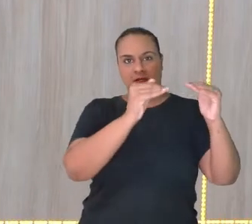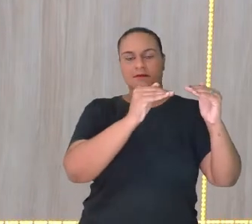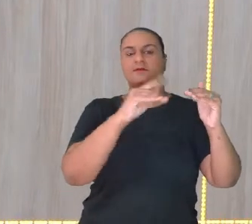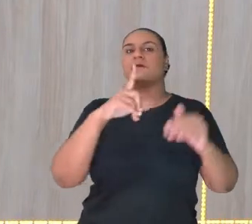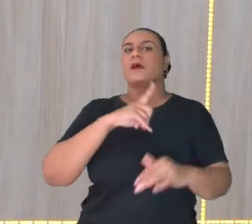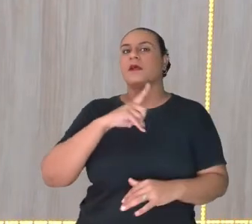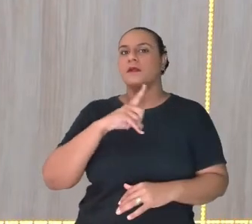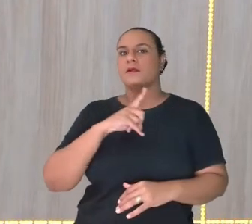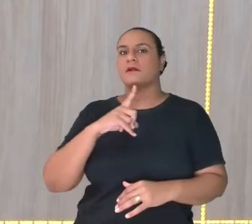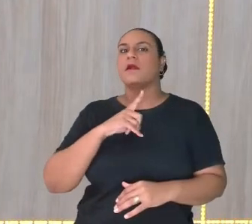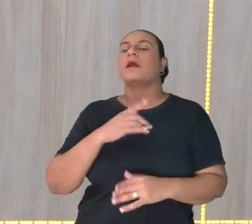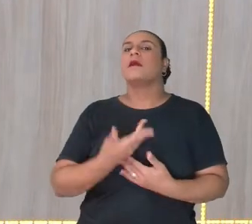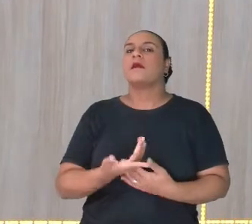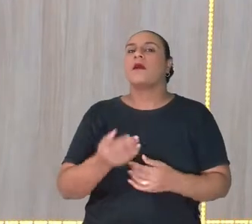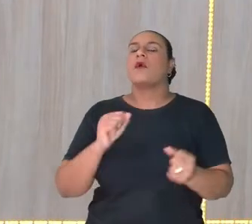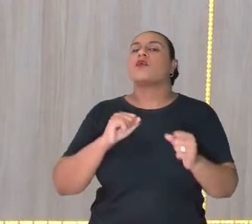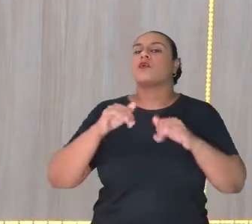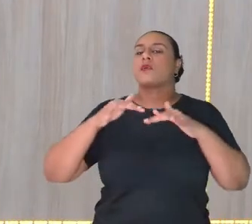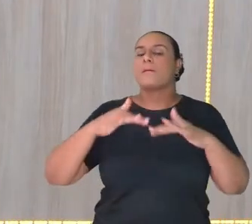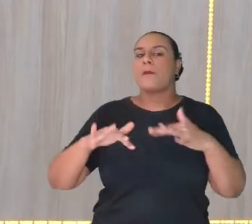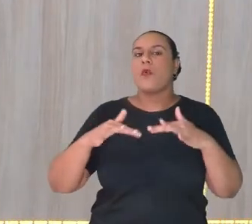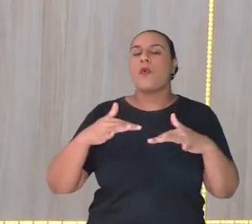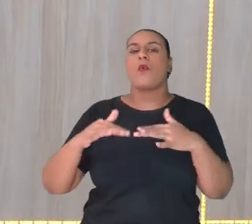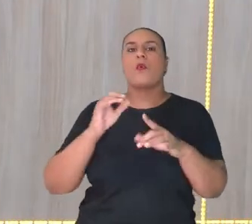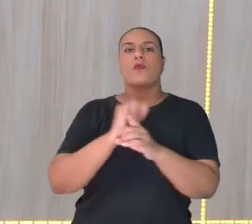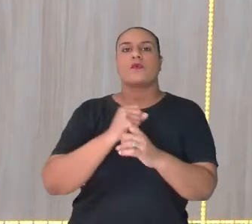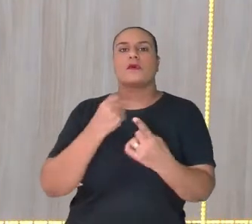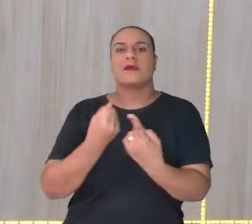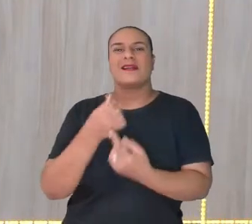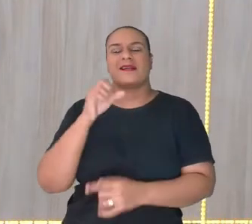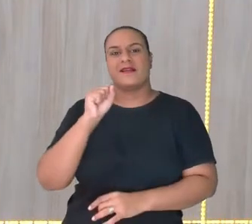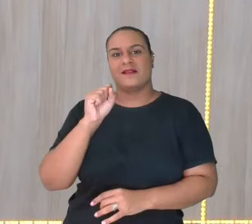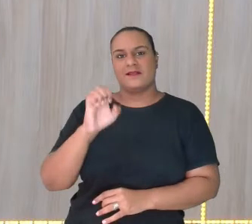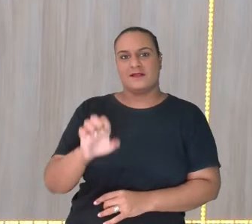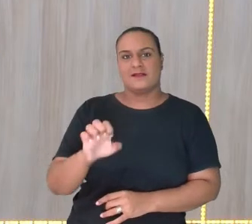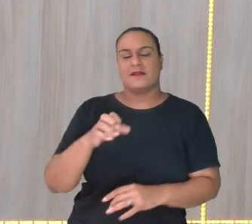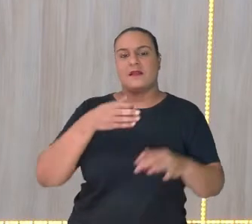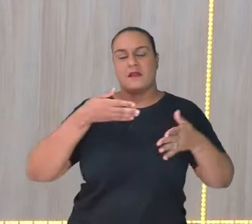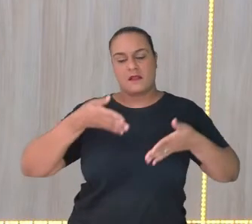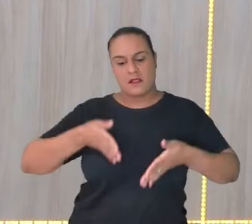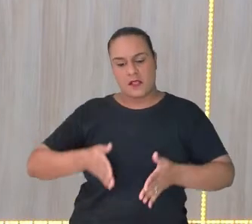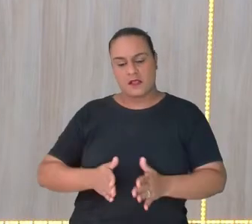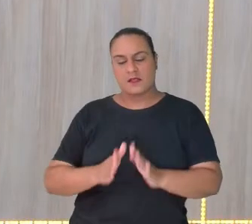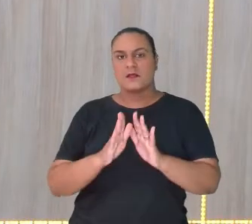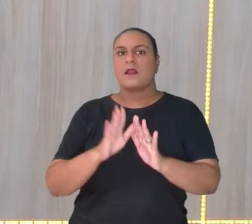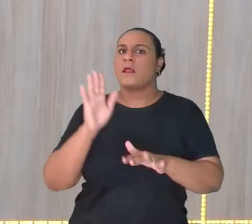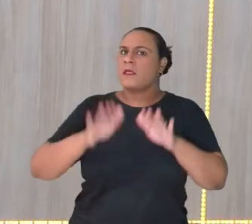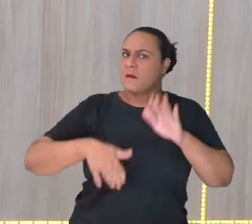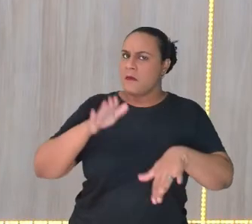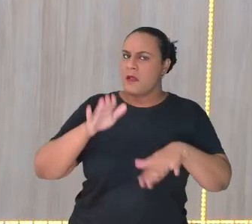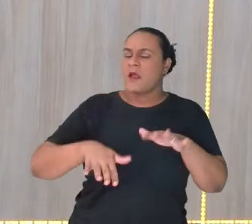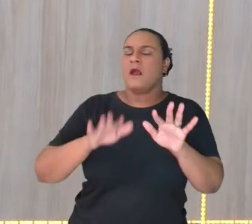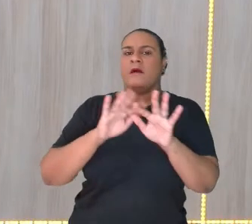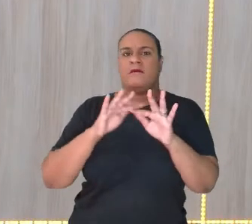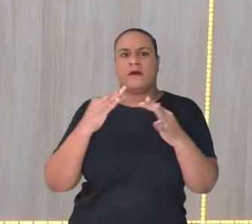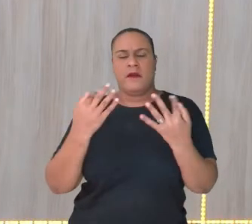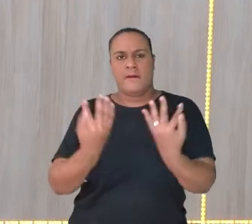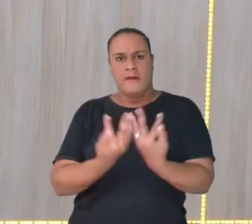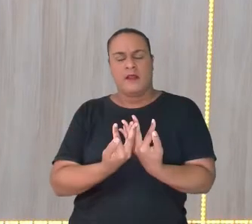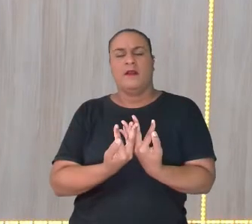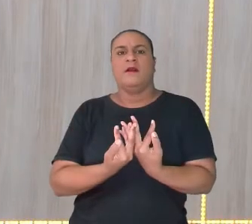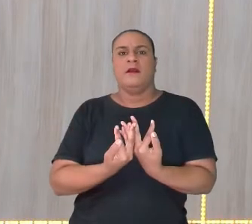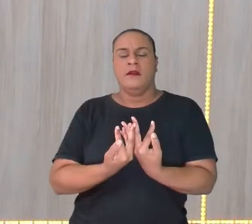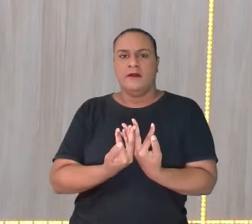de mobilidade social. Então, quem nascia, né, em um determinado local